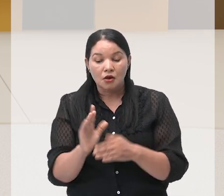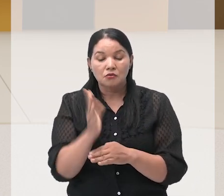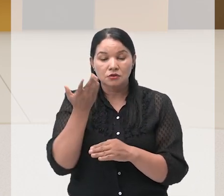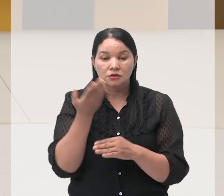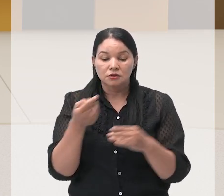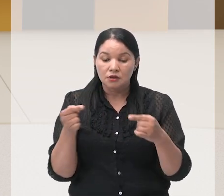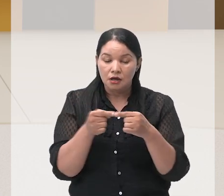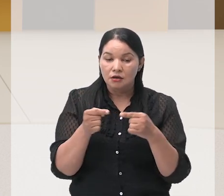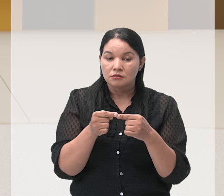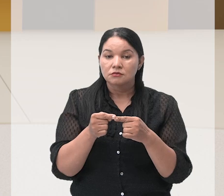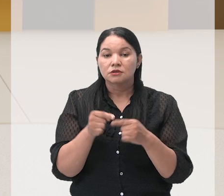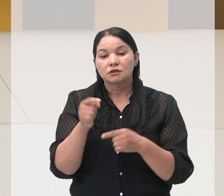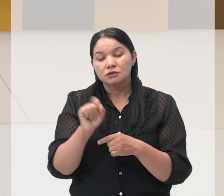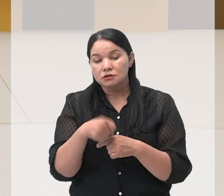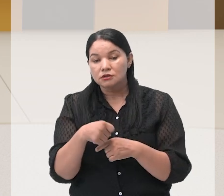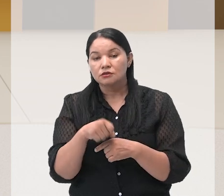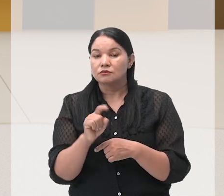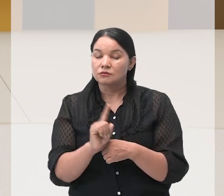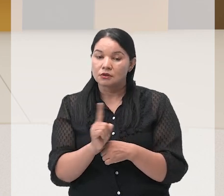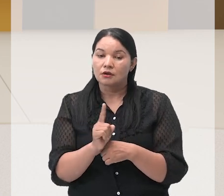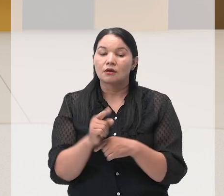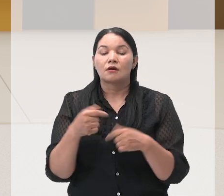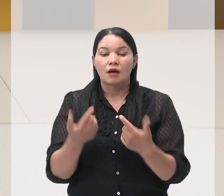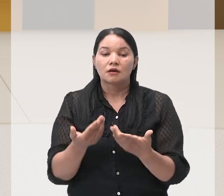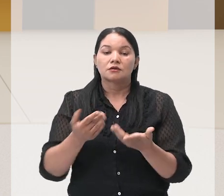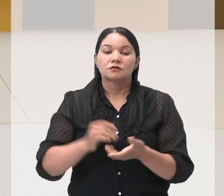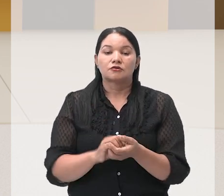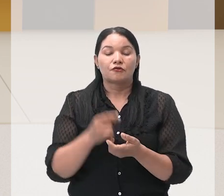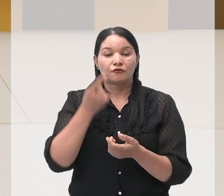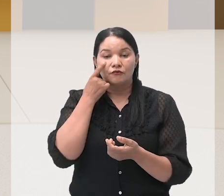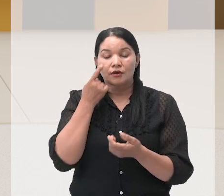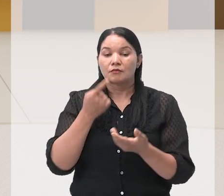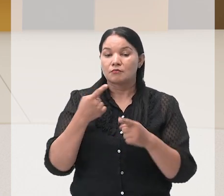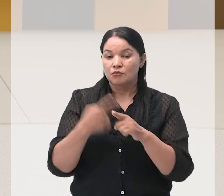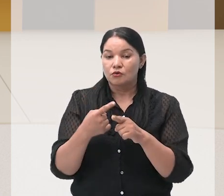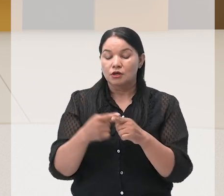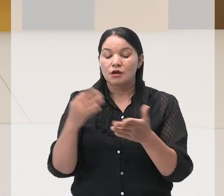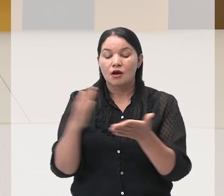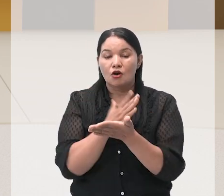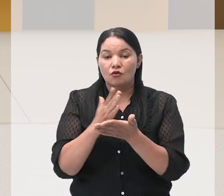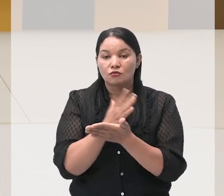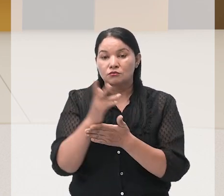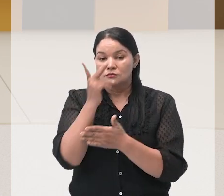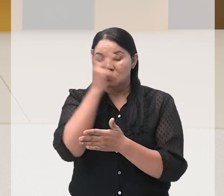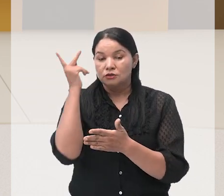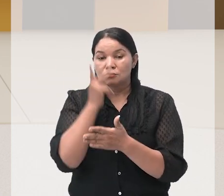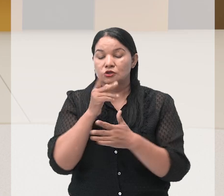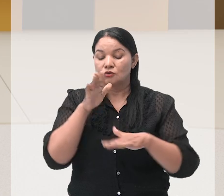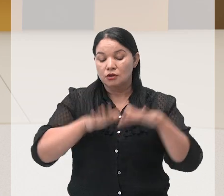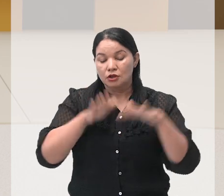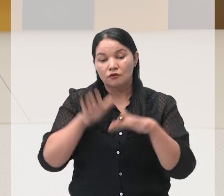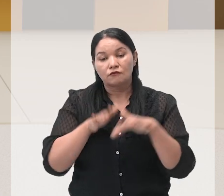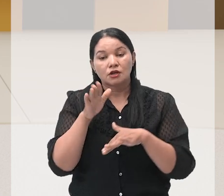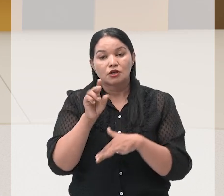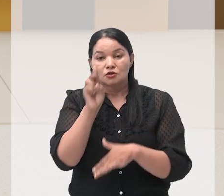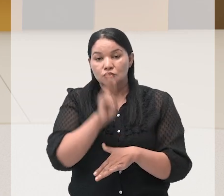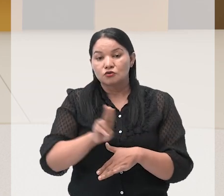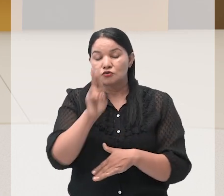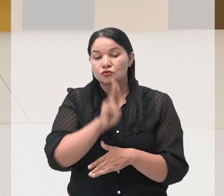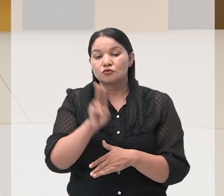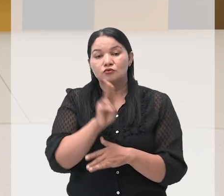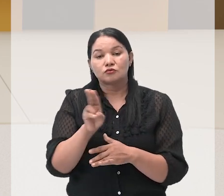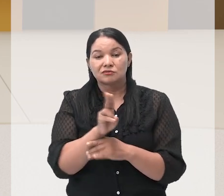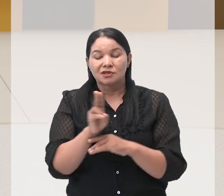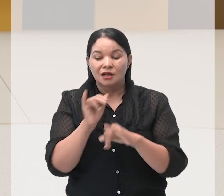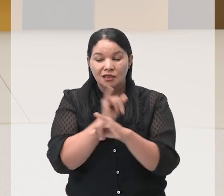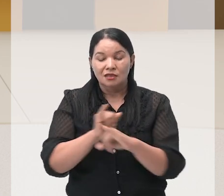intencionadas utilizarem notícias, imagens que aconteceram há muito tempo para notícias